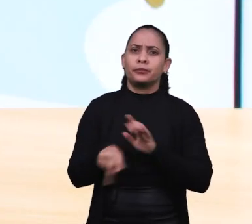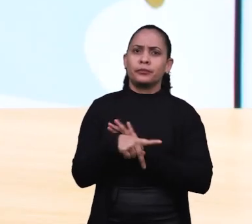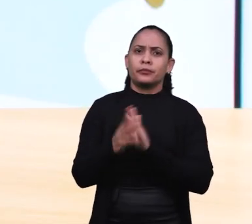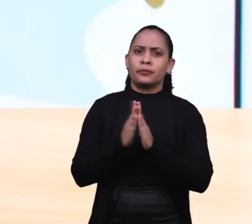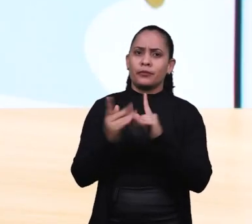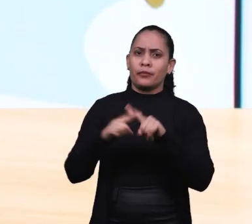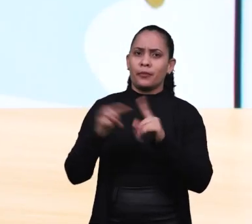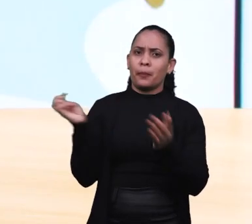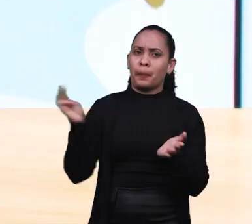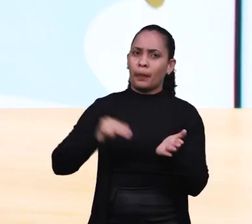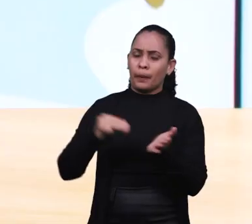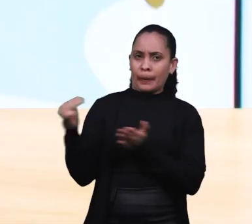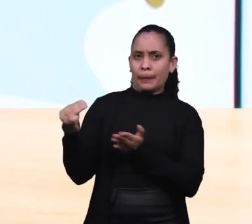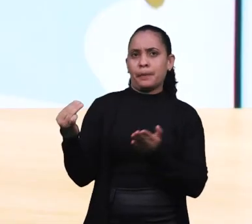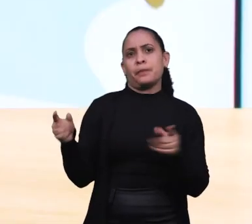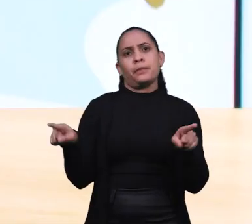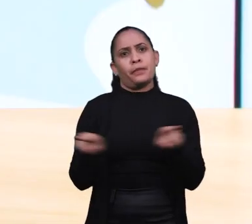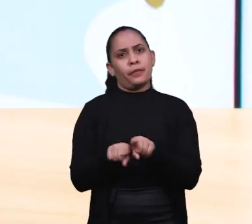igreja,